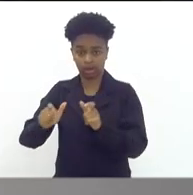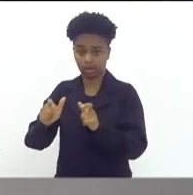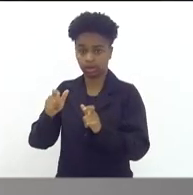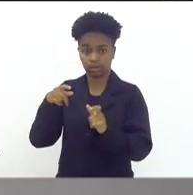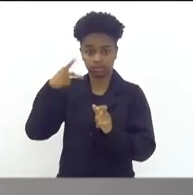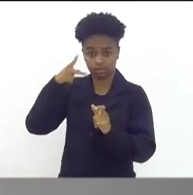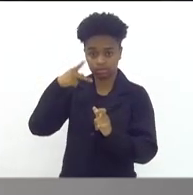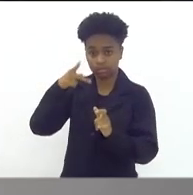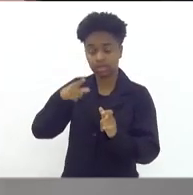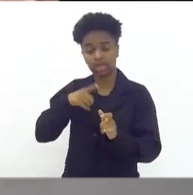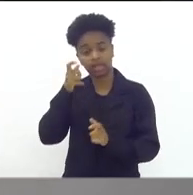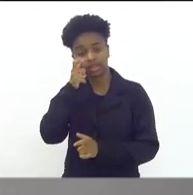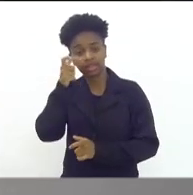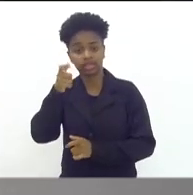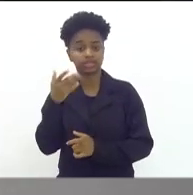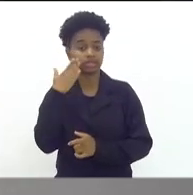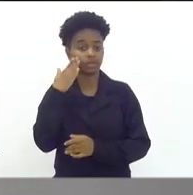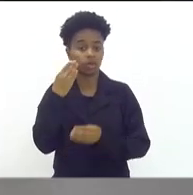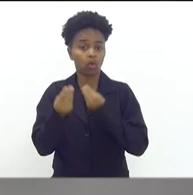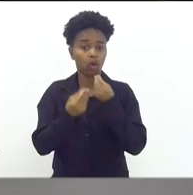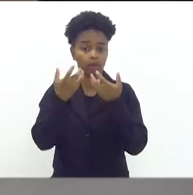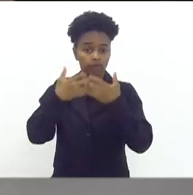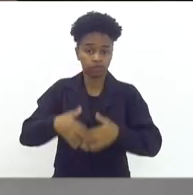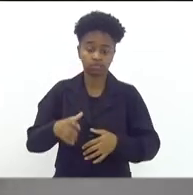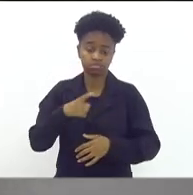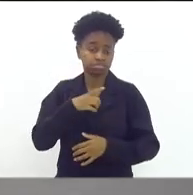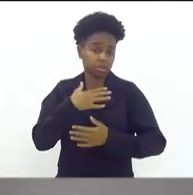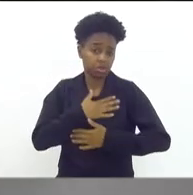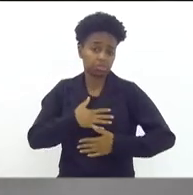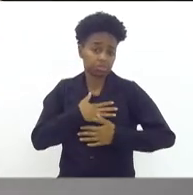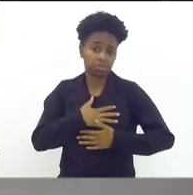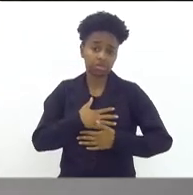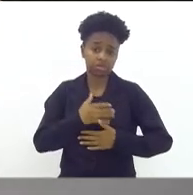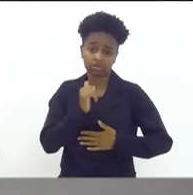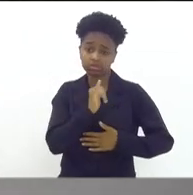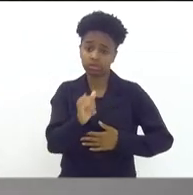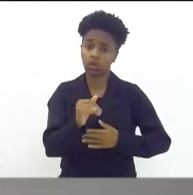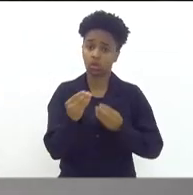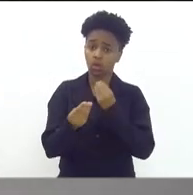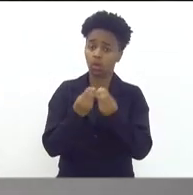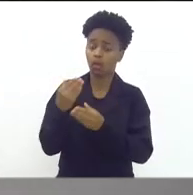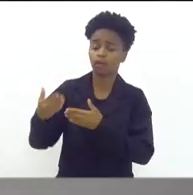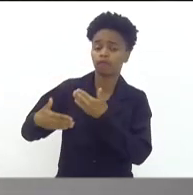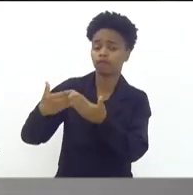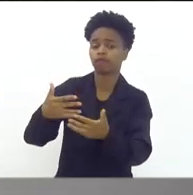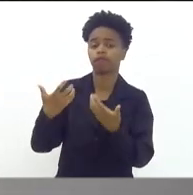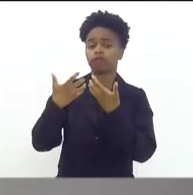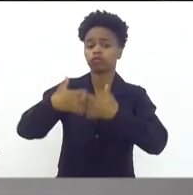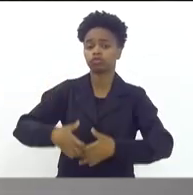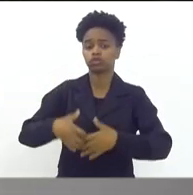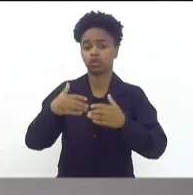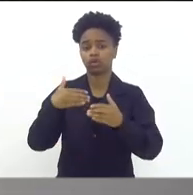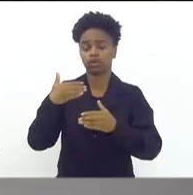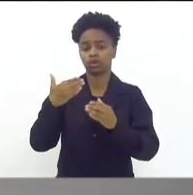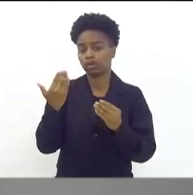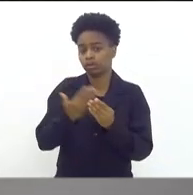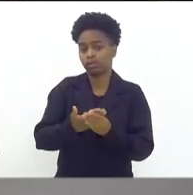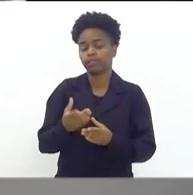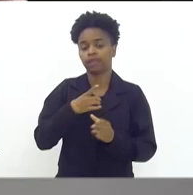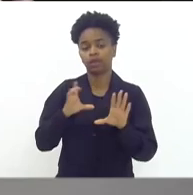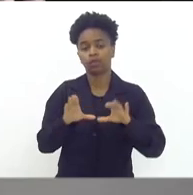interesse em saber como isso anda eu terei maior prazer em dizer como como tá andando nesse processo a gente tem um grupo de trabalho é